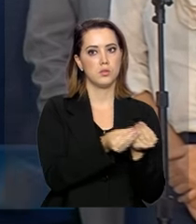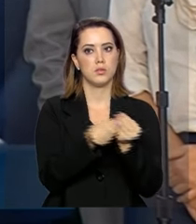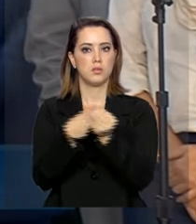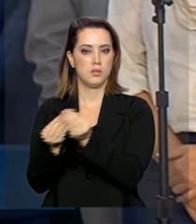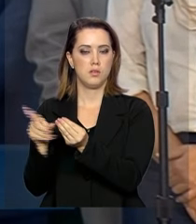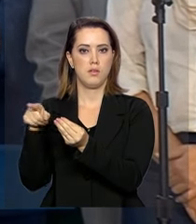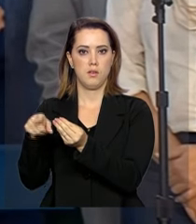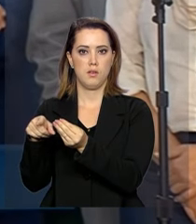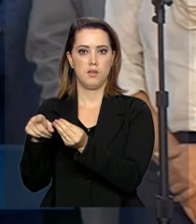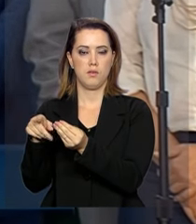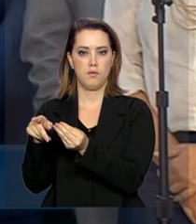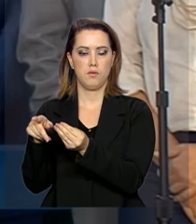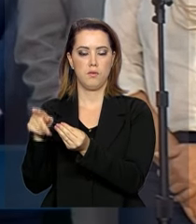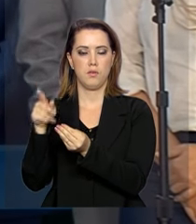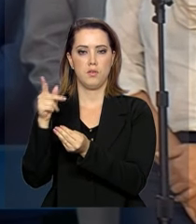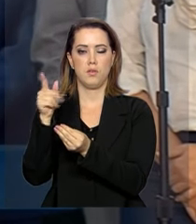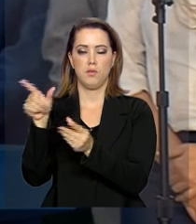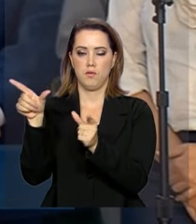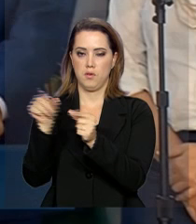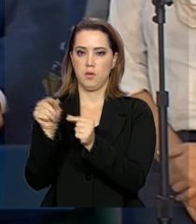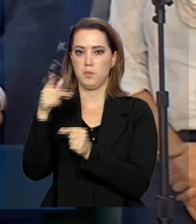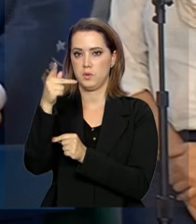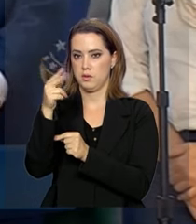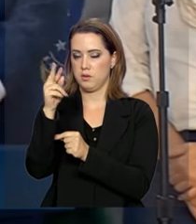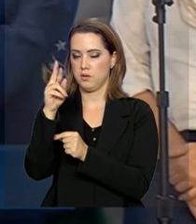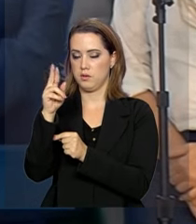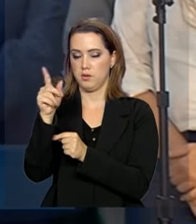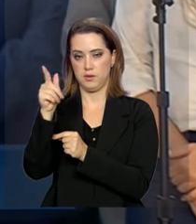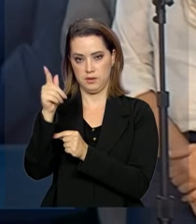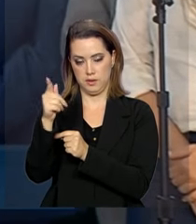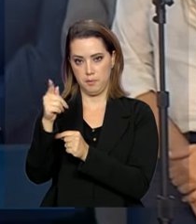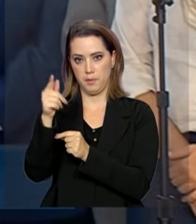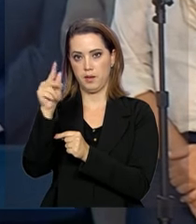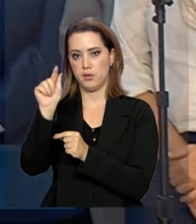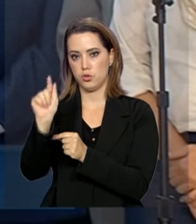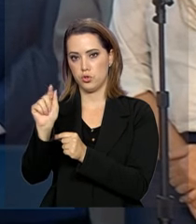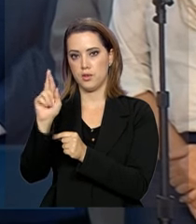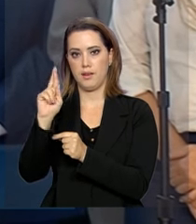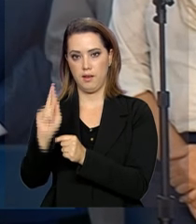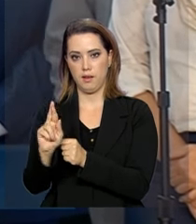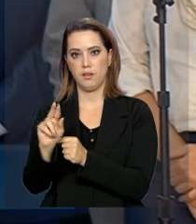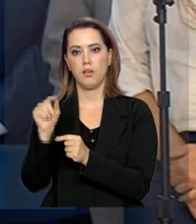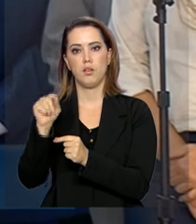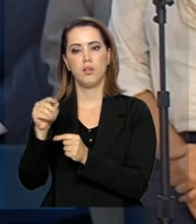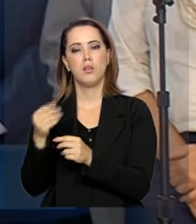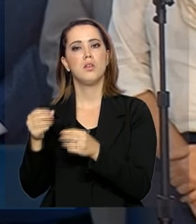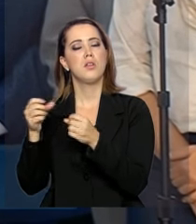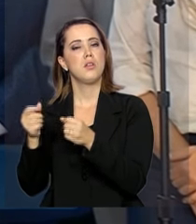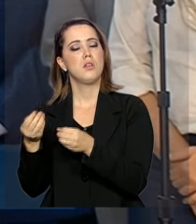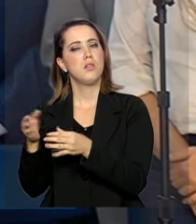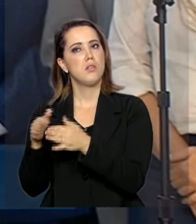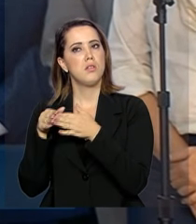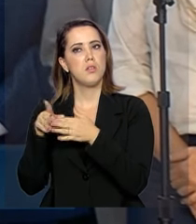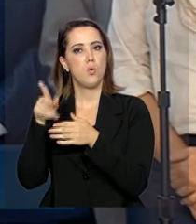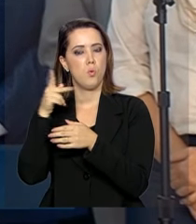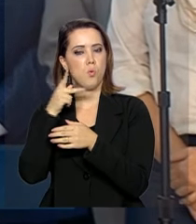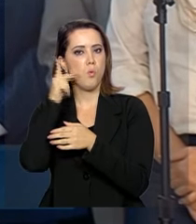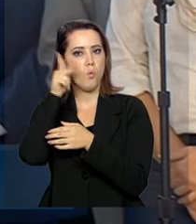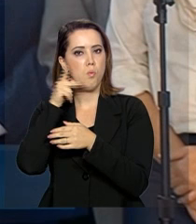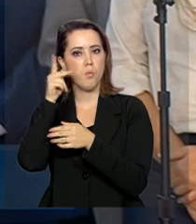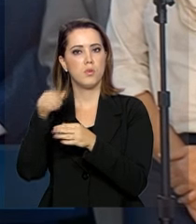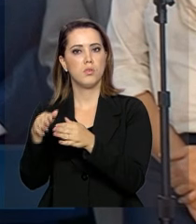da República, Dr. Rodrigo Janot, determinou o arquivamento da investigação,